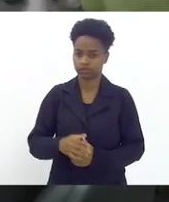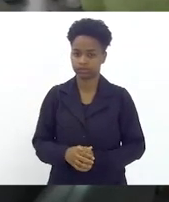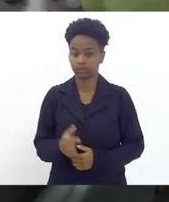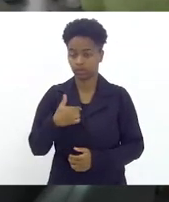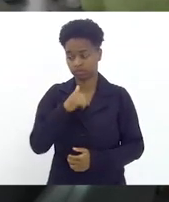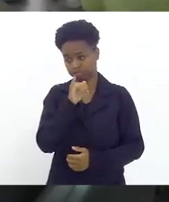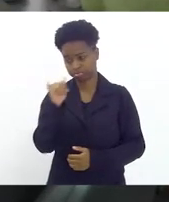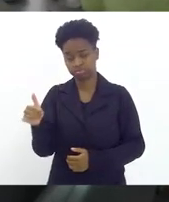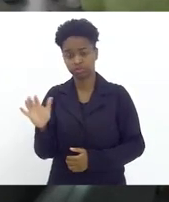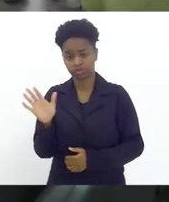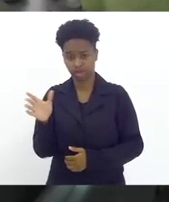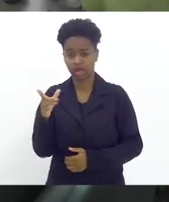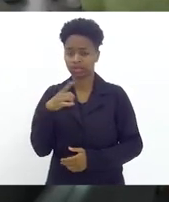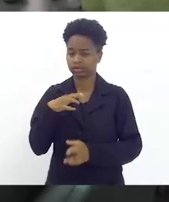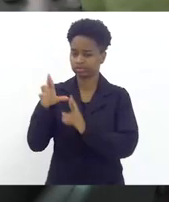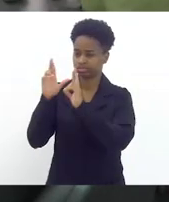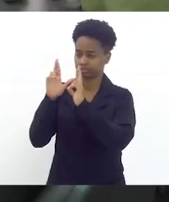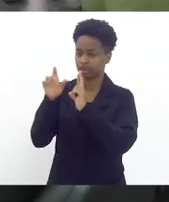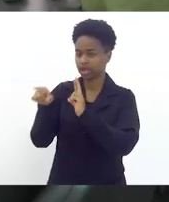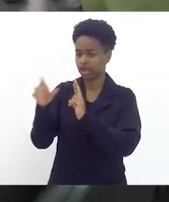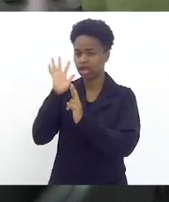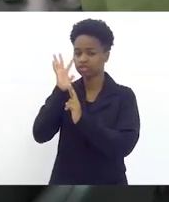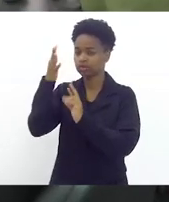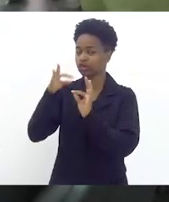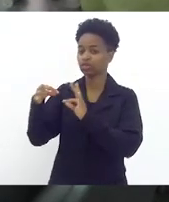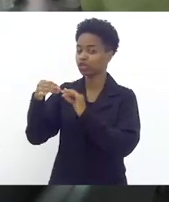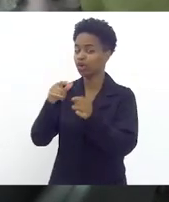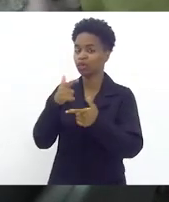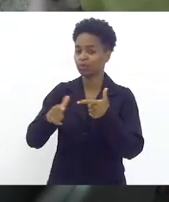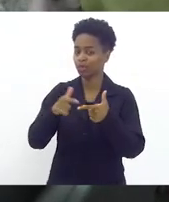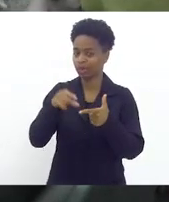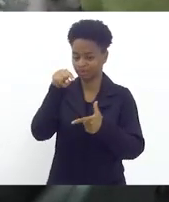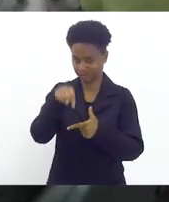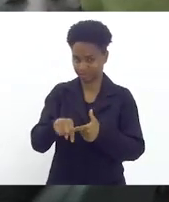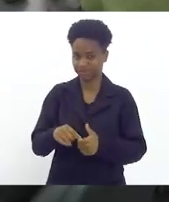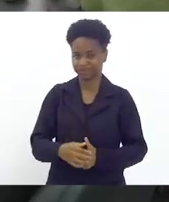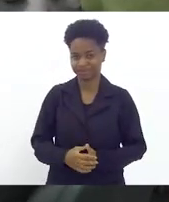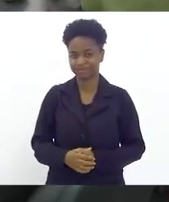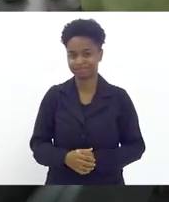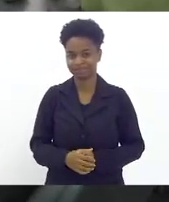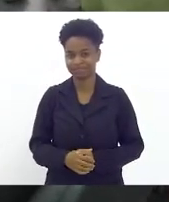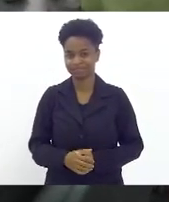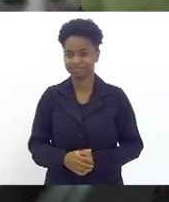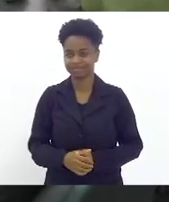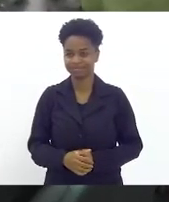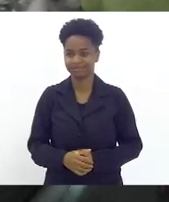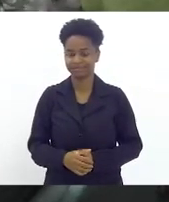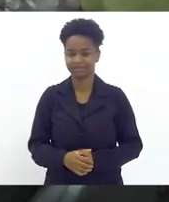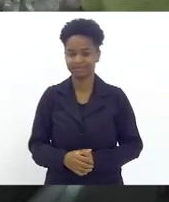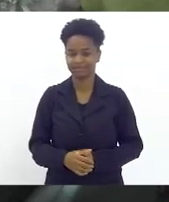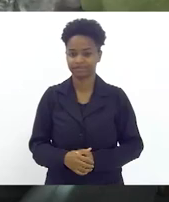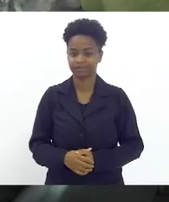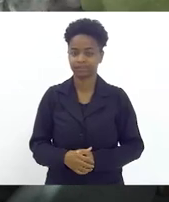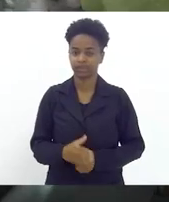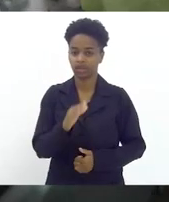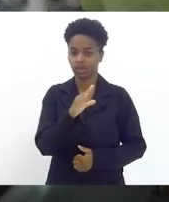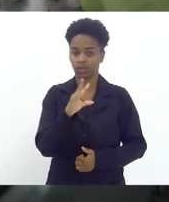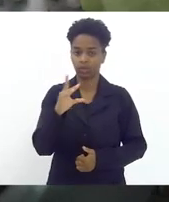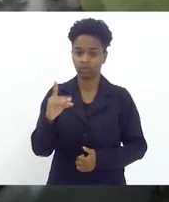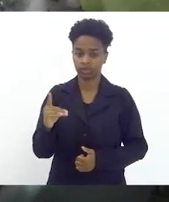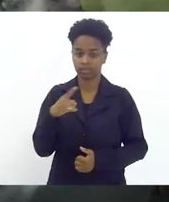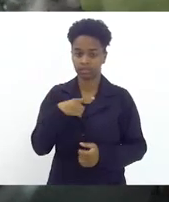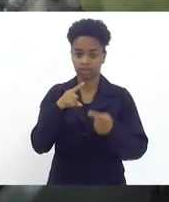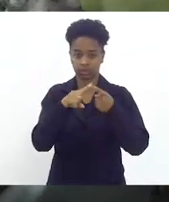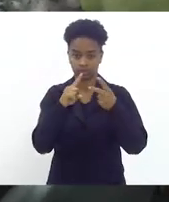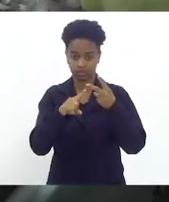para Marie que a gente tem uma grande expectativa que ela vai resolver todos os nossos problemas aqui da da Coordenação das duas